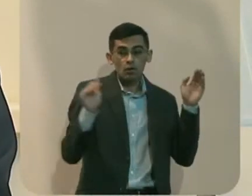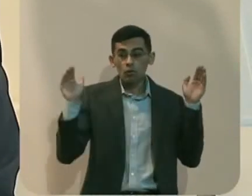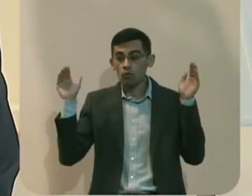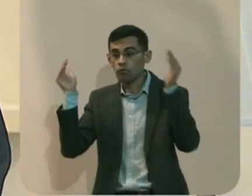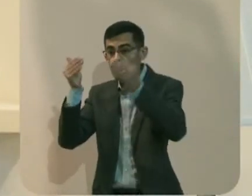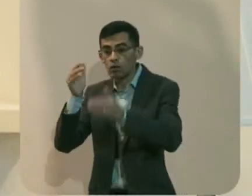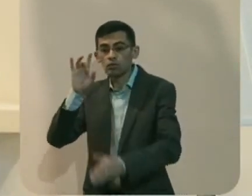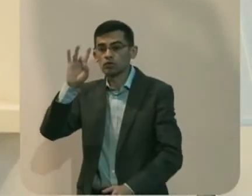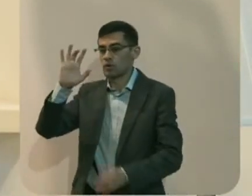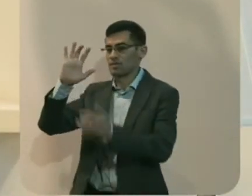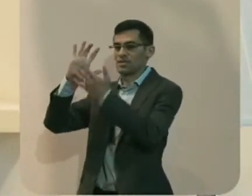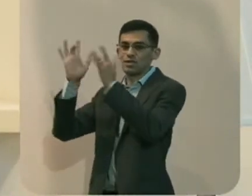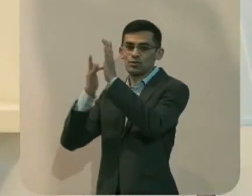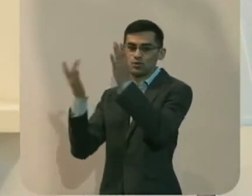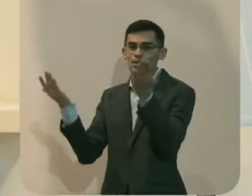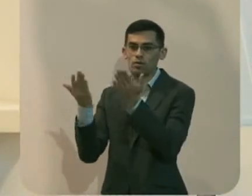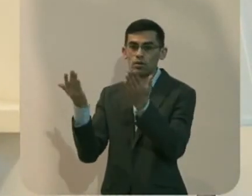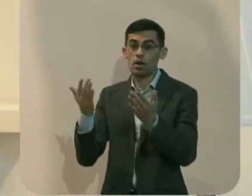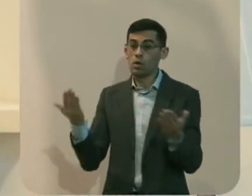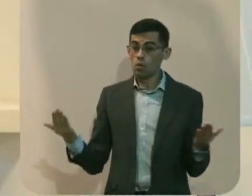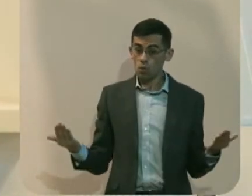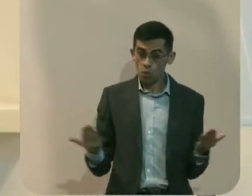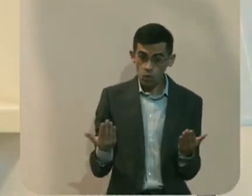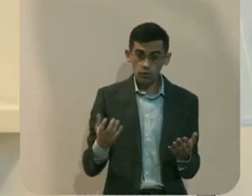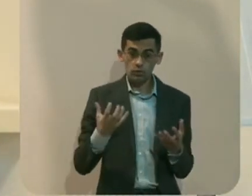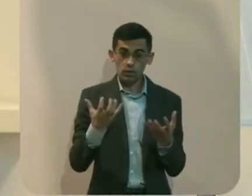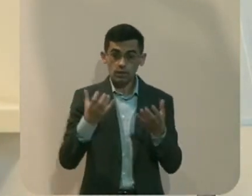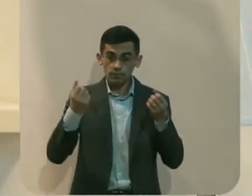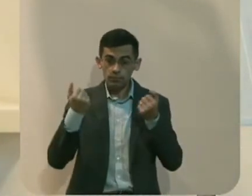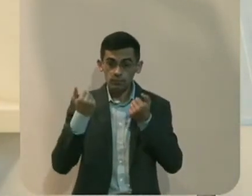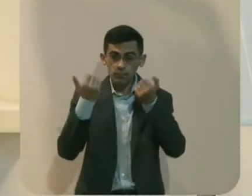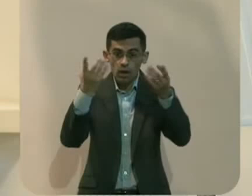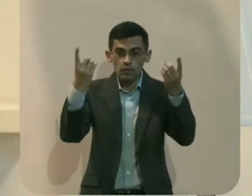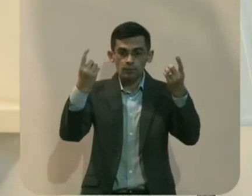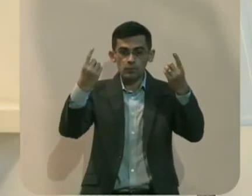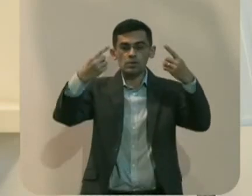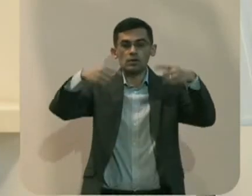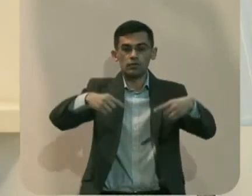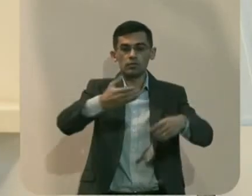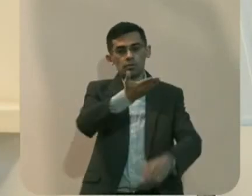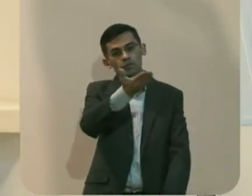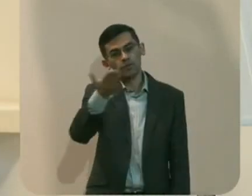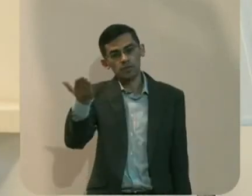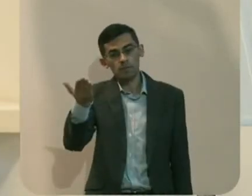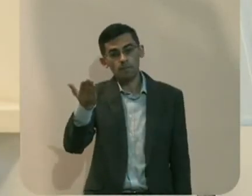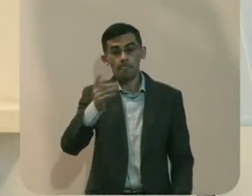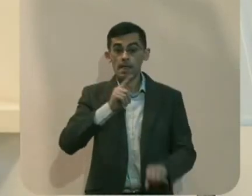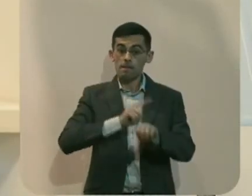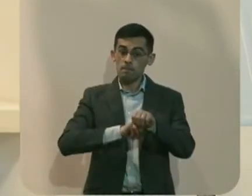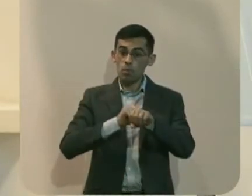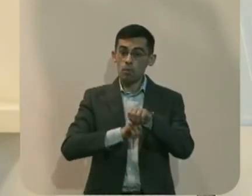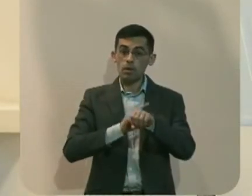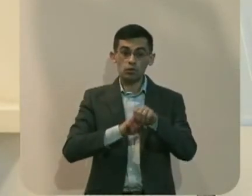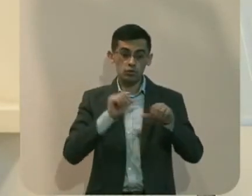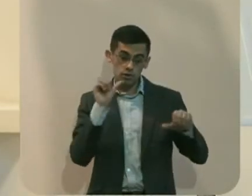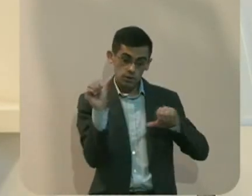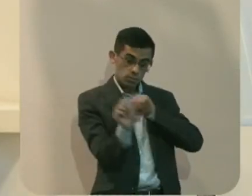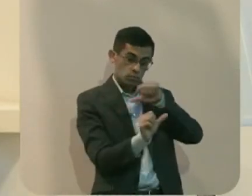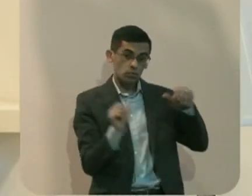Jesus. Por isso hoje eu quero fazer um desafio a você. O desafio está na hora de mudar de